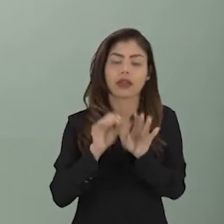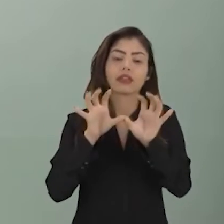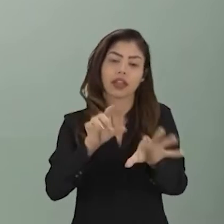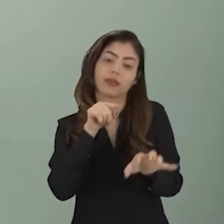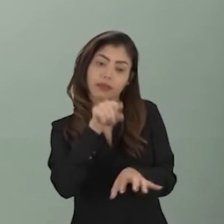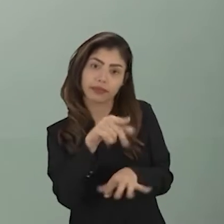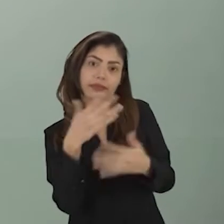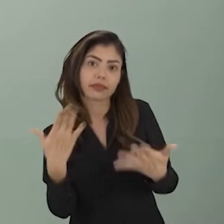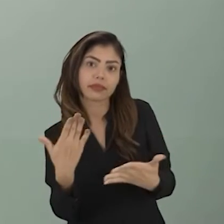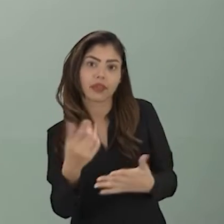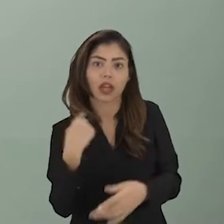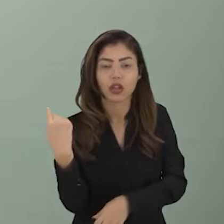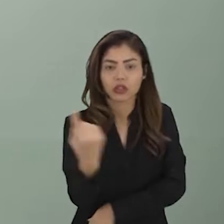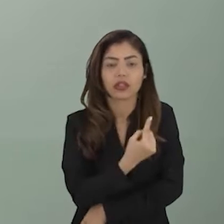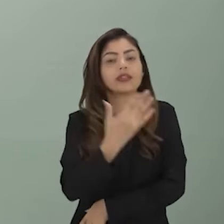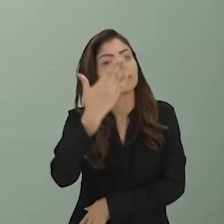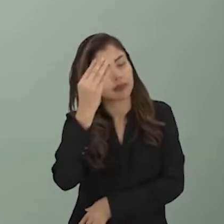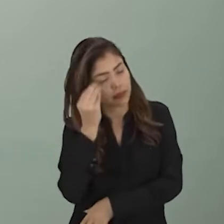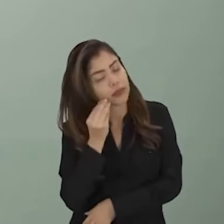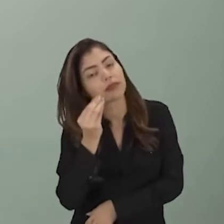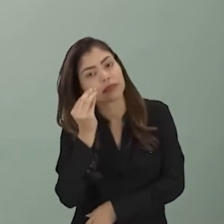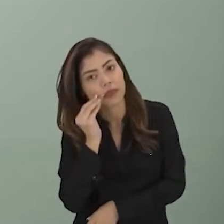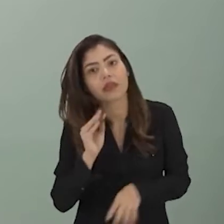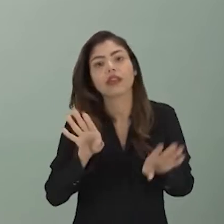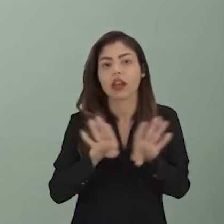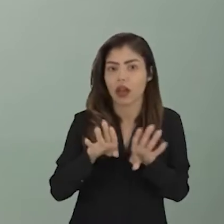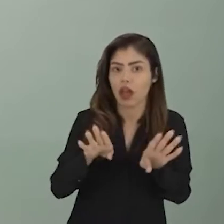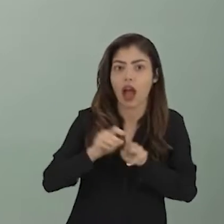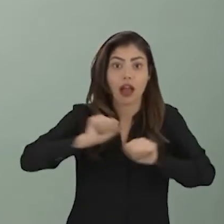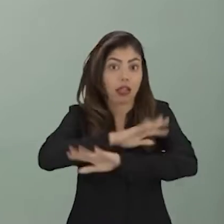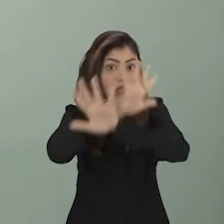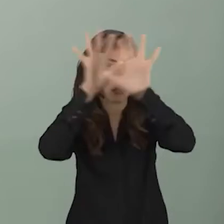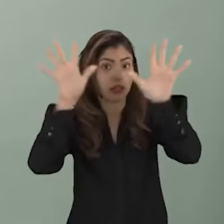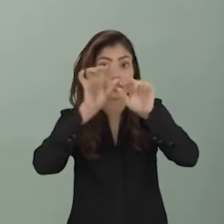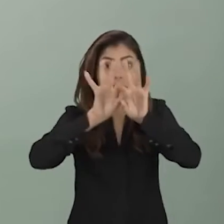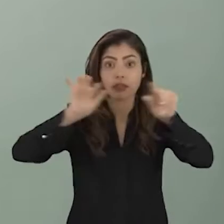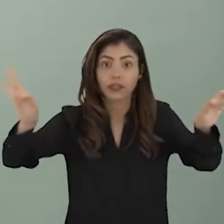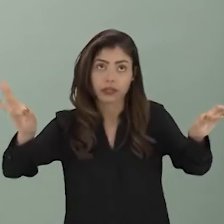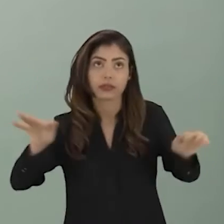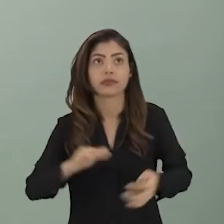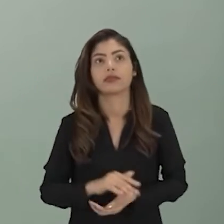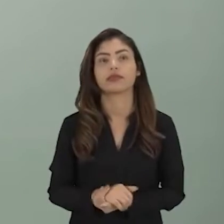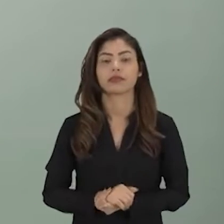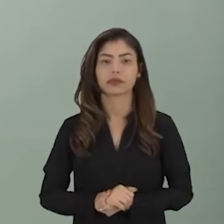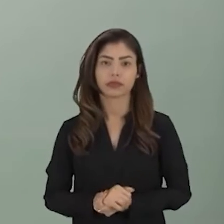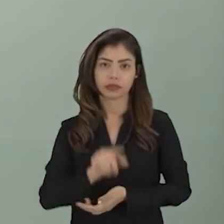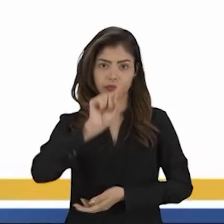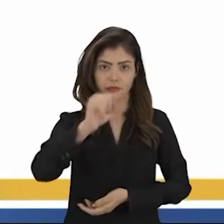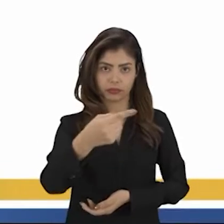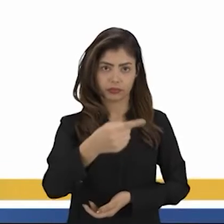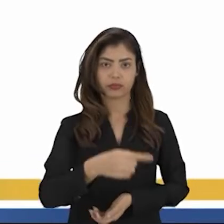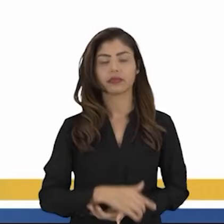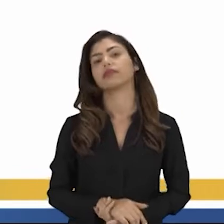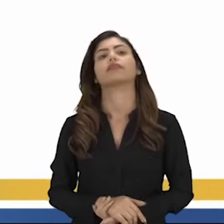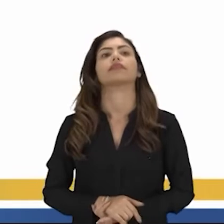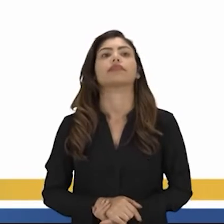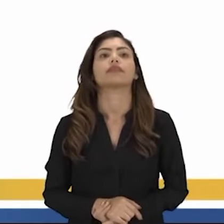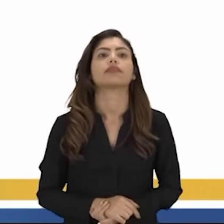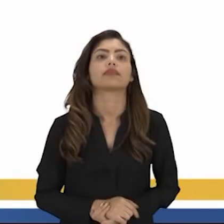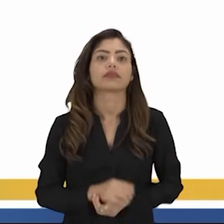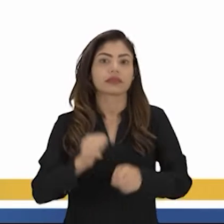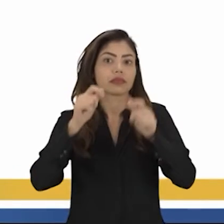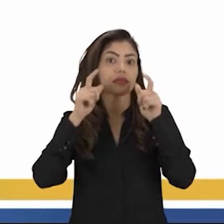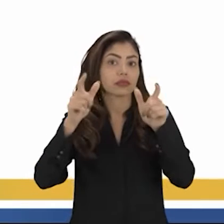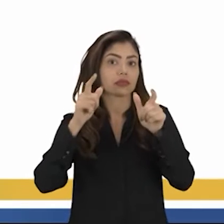para isso, gente. Para que nós tenhamos essa clareza da entonação da fala. E a vírgula?